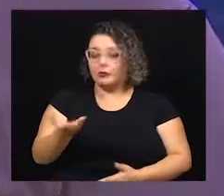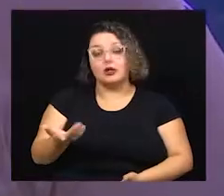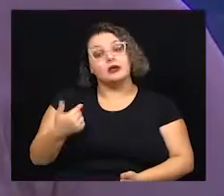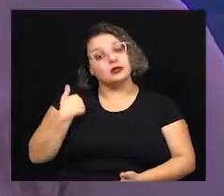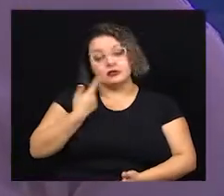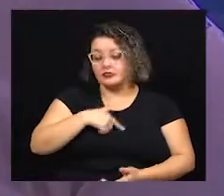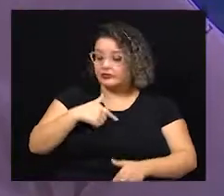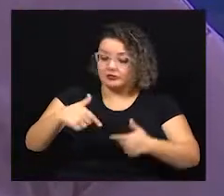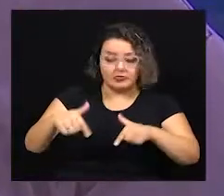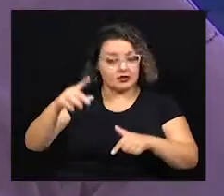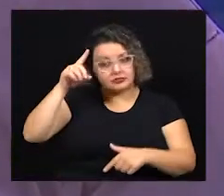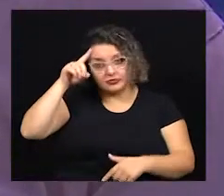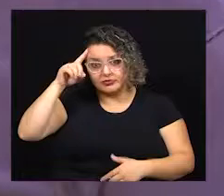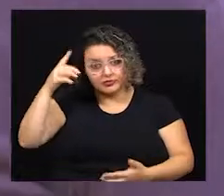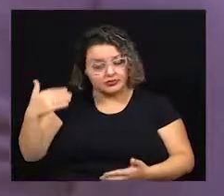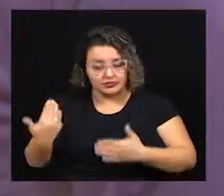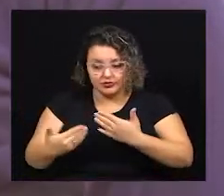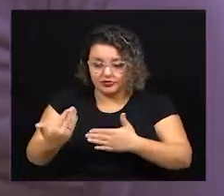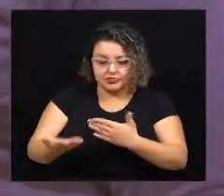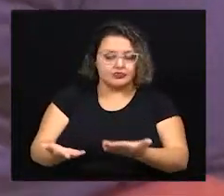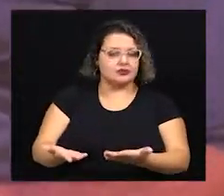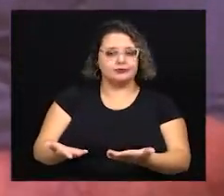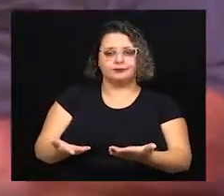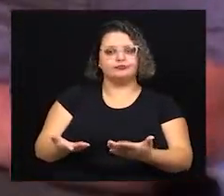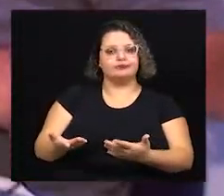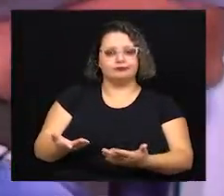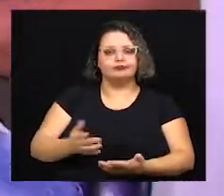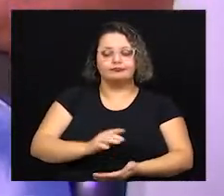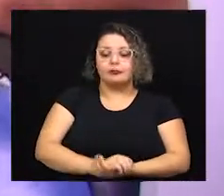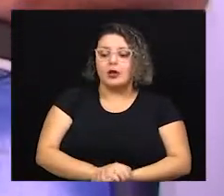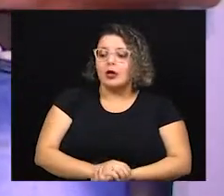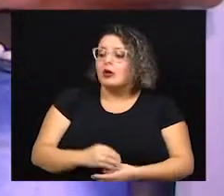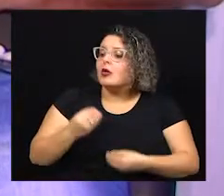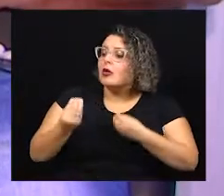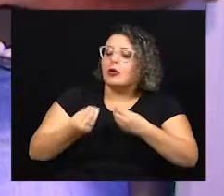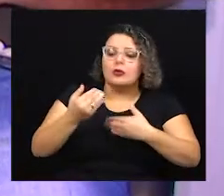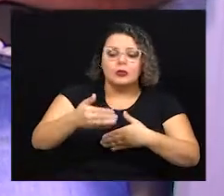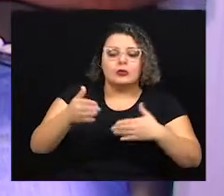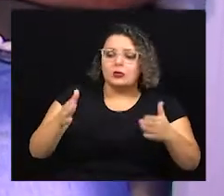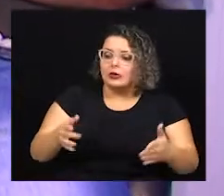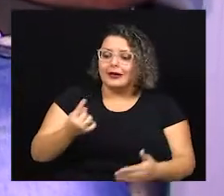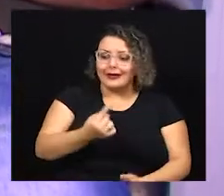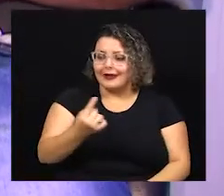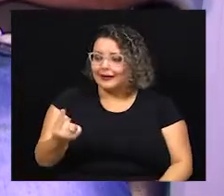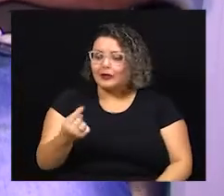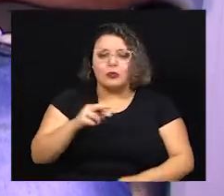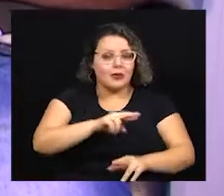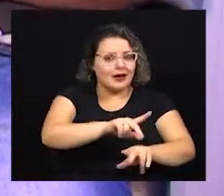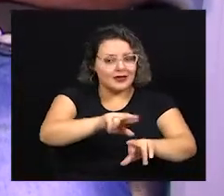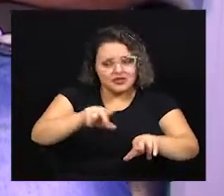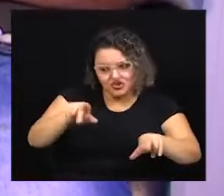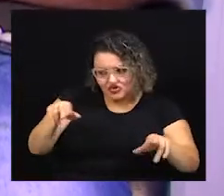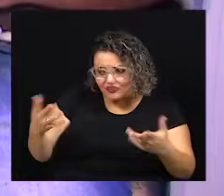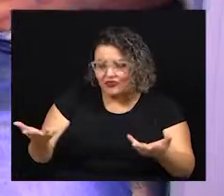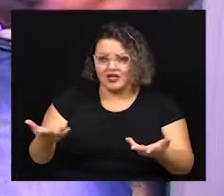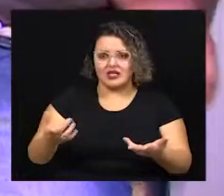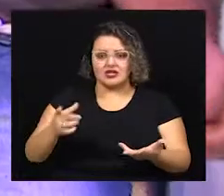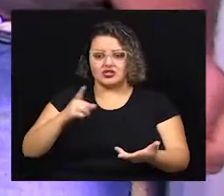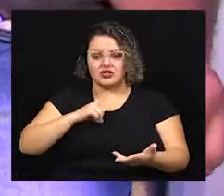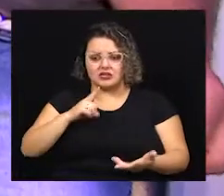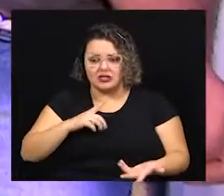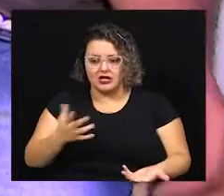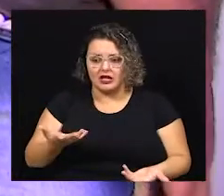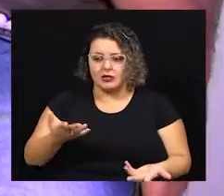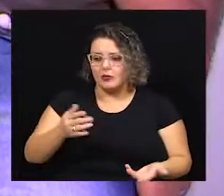nossa equipe também. Bom, e como que é montar um aquário assim? Cada aquário é uma situação diferente, tem também